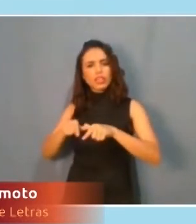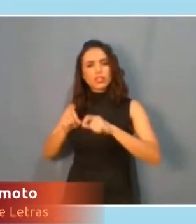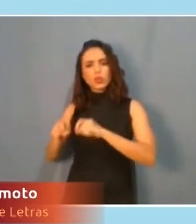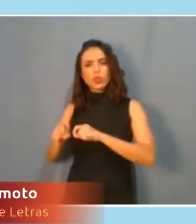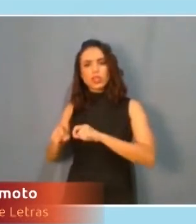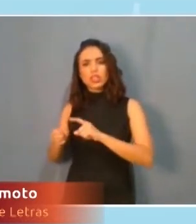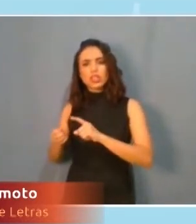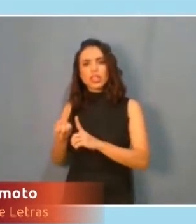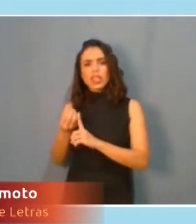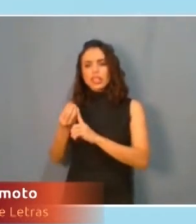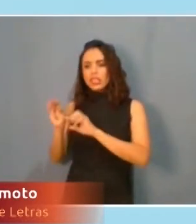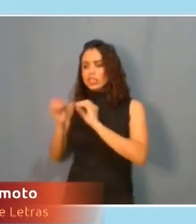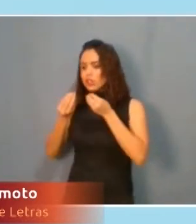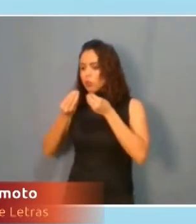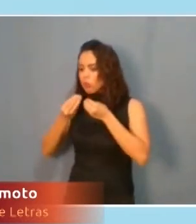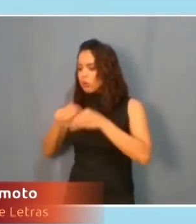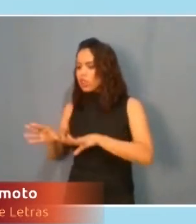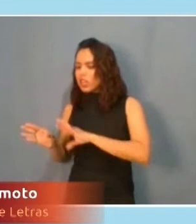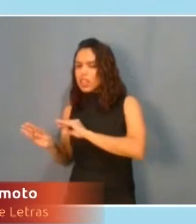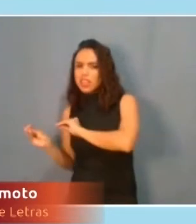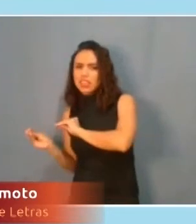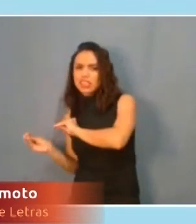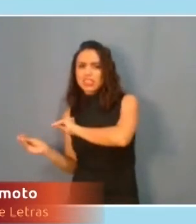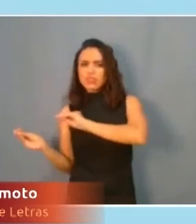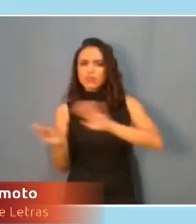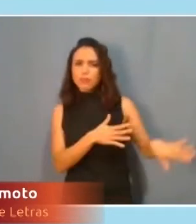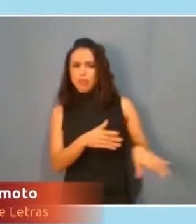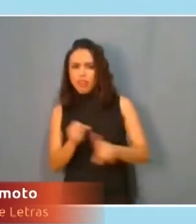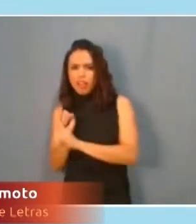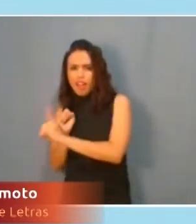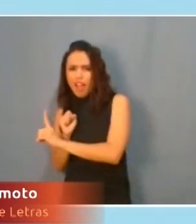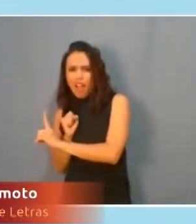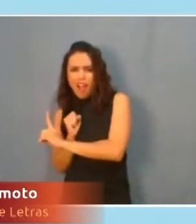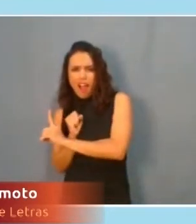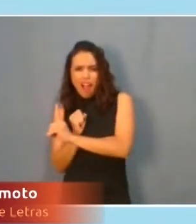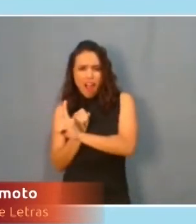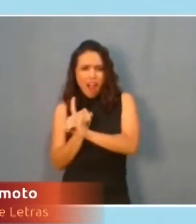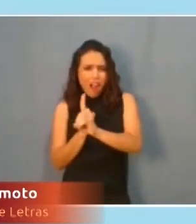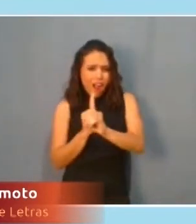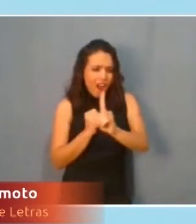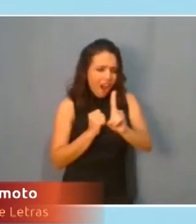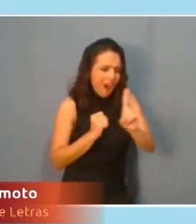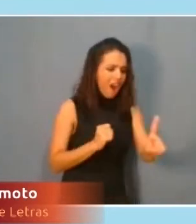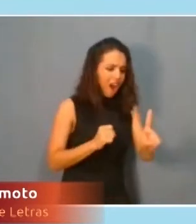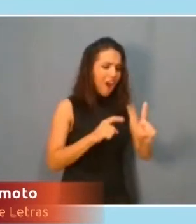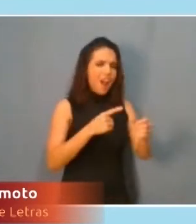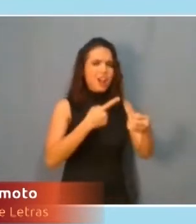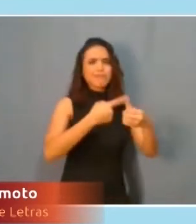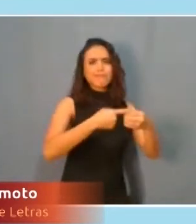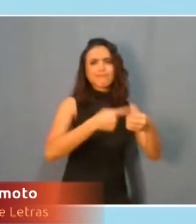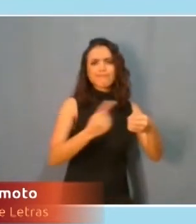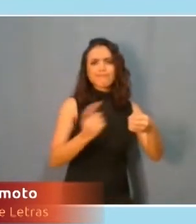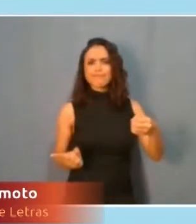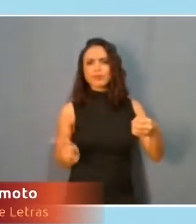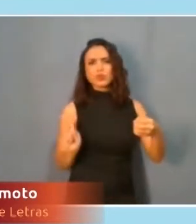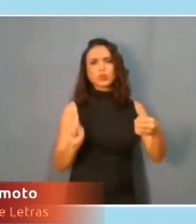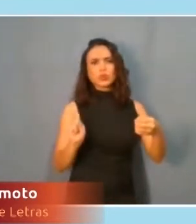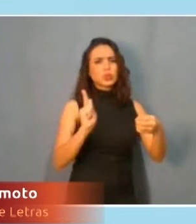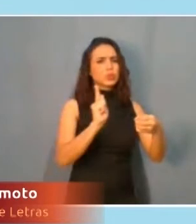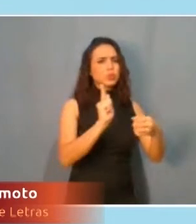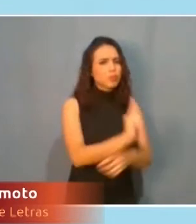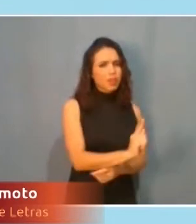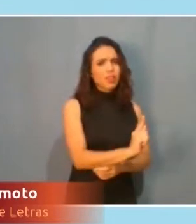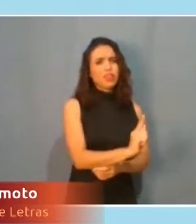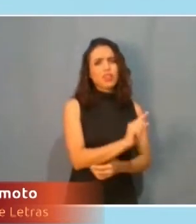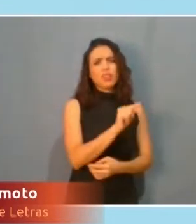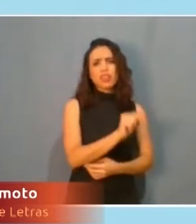TEC do agro, né? São expulsos porque não tem mais trabalho, não são absorvidos por esse agro, porque esse agro